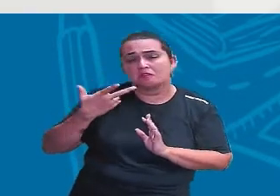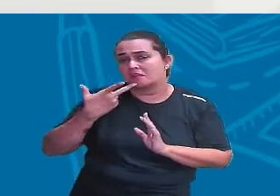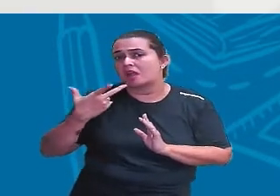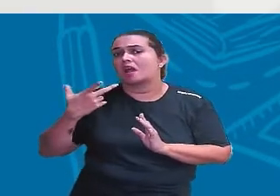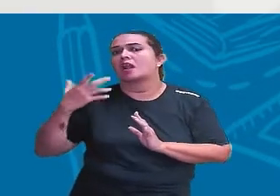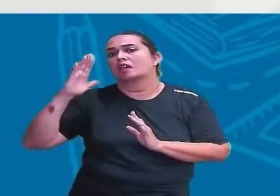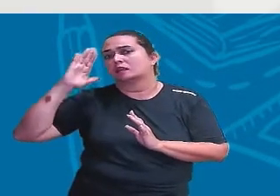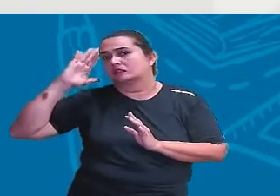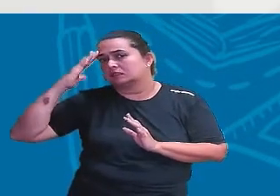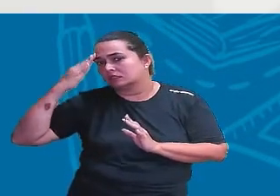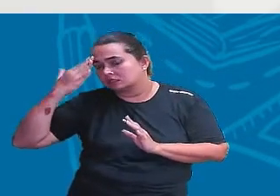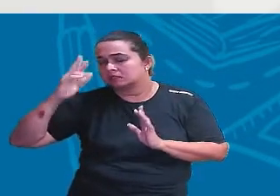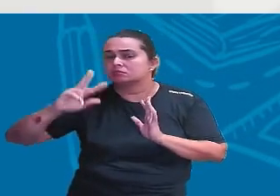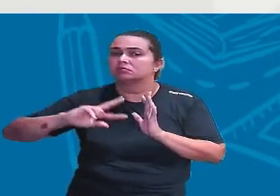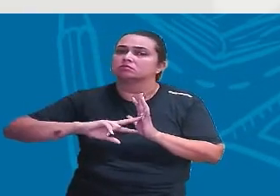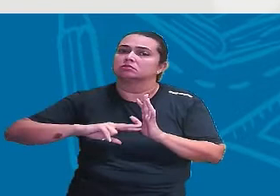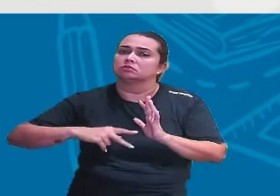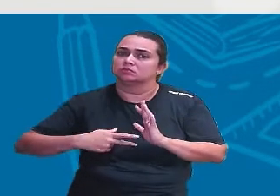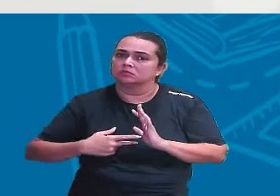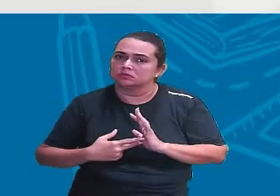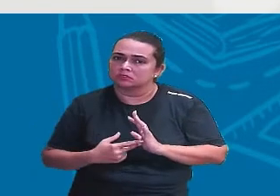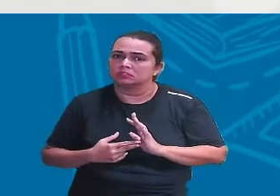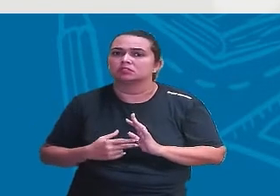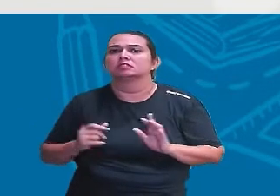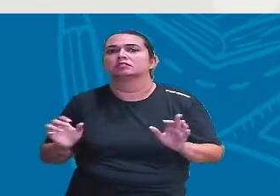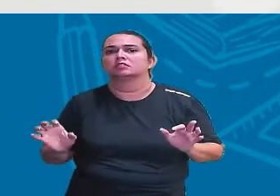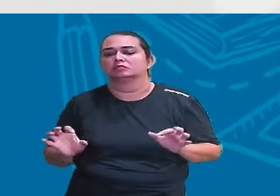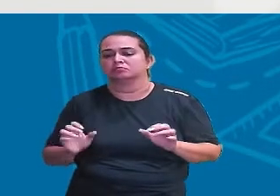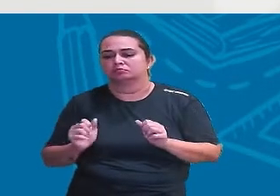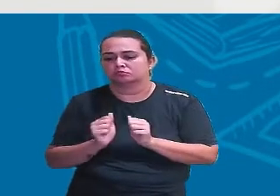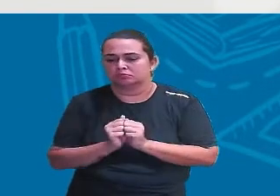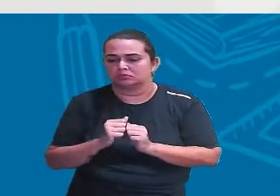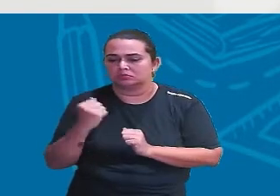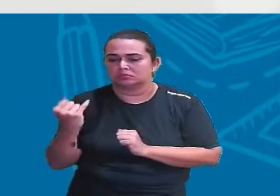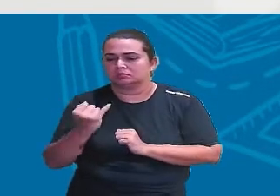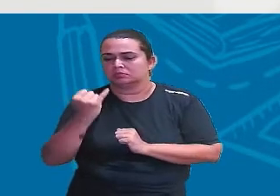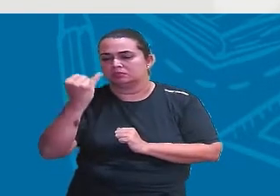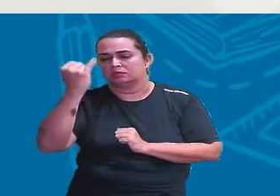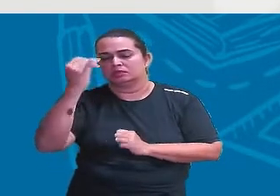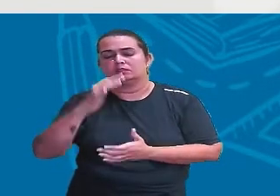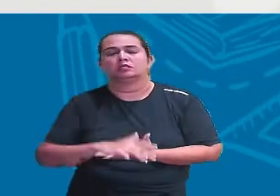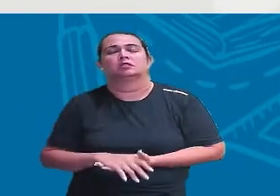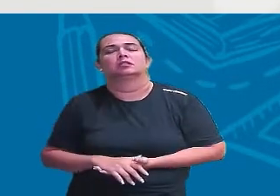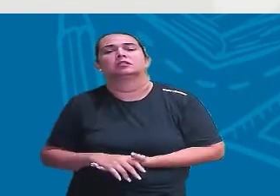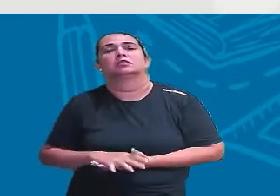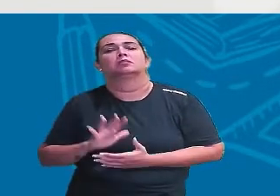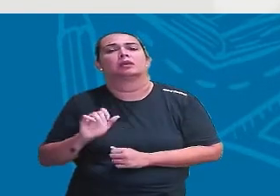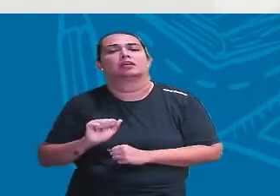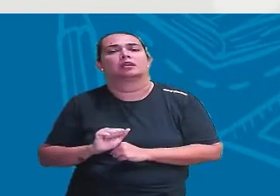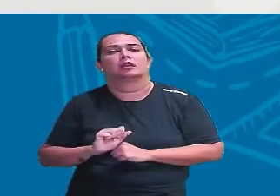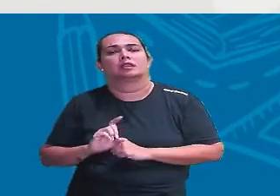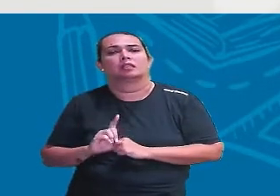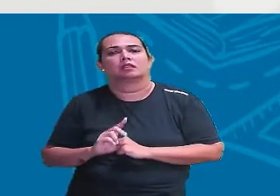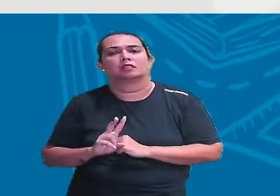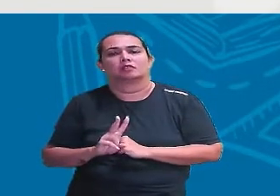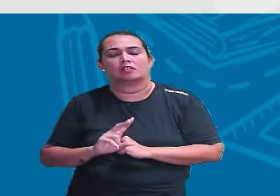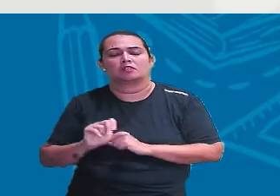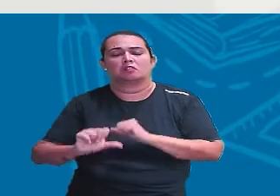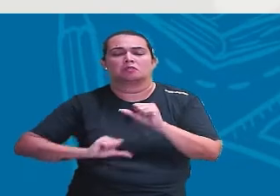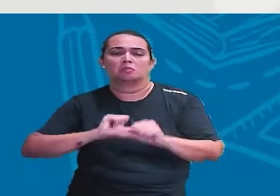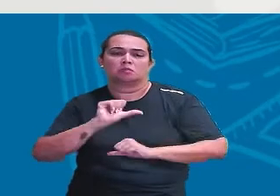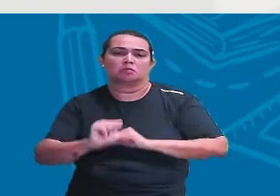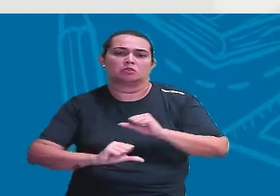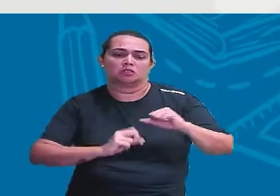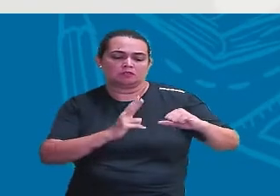coesão. Então, é essencial a gente ter o uso deles. Porém, enquanto o advérbio, tá, ele modifica o verbo, o